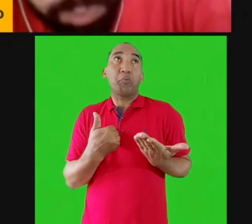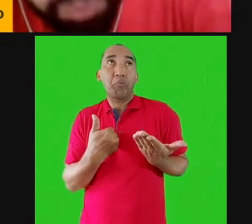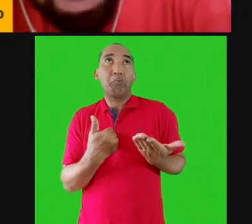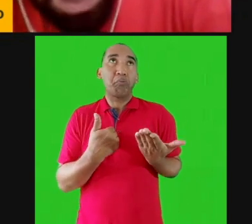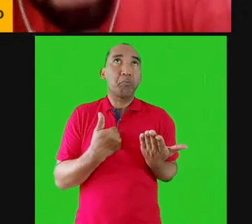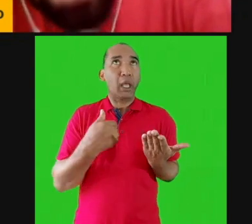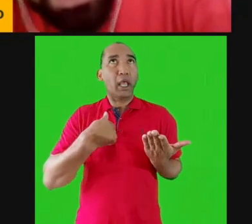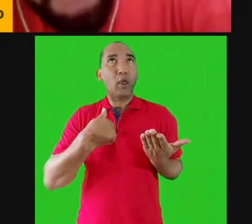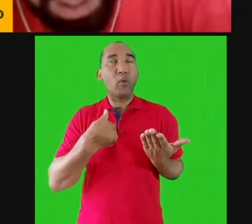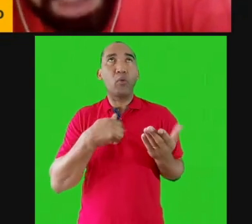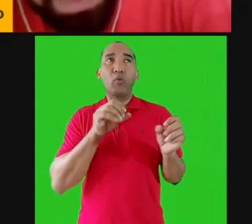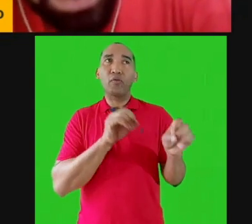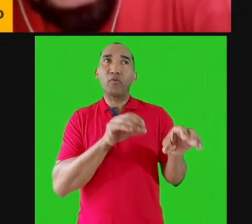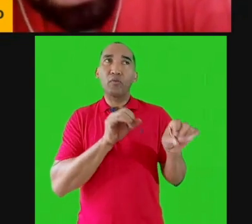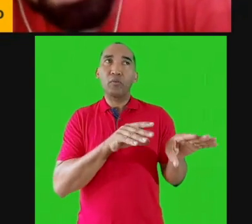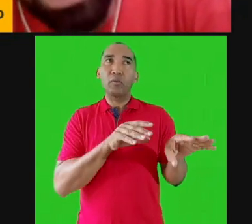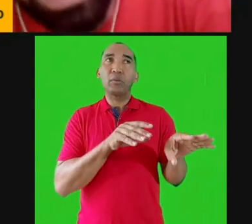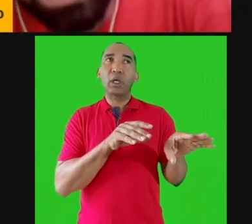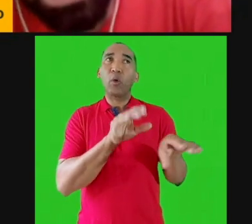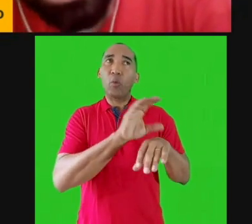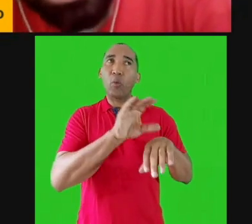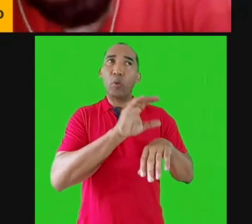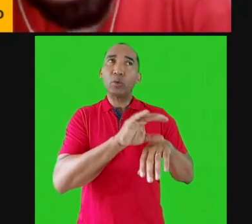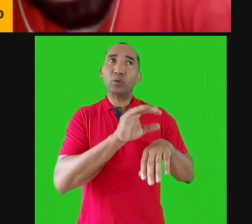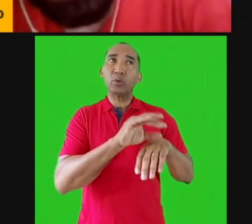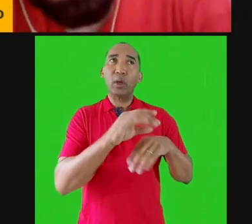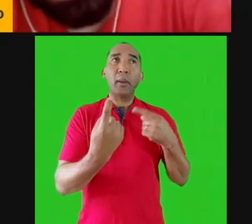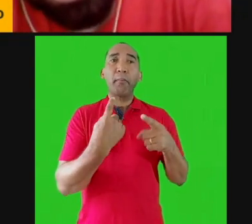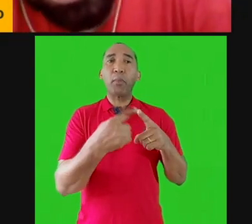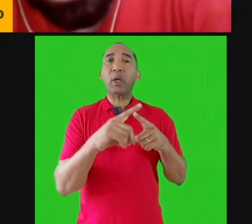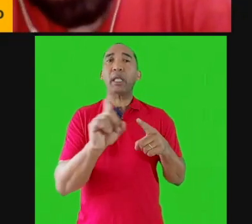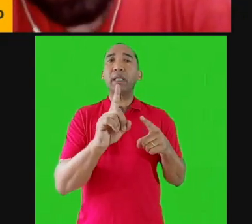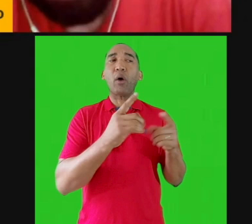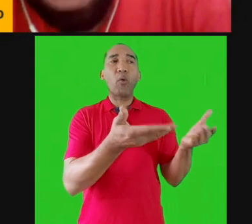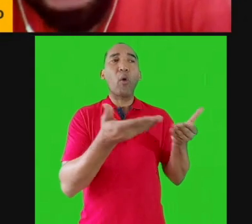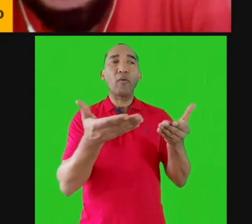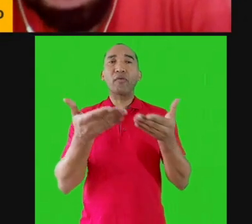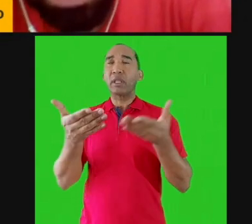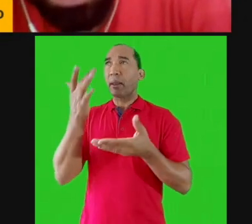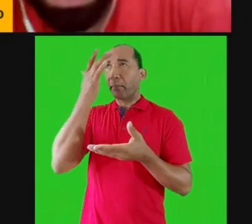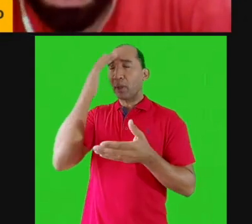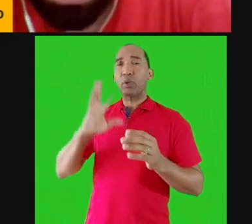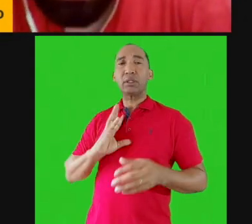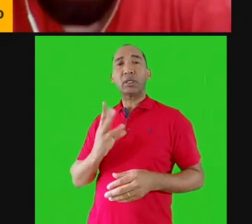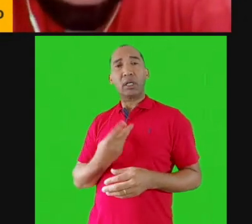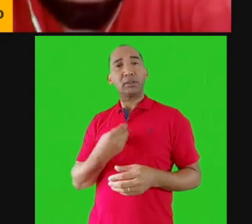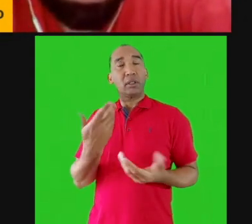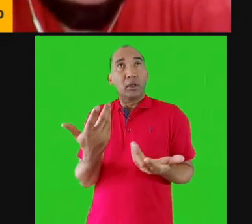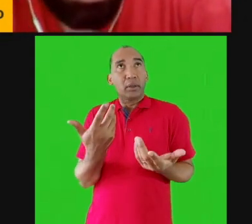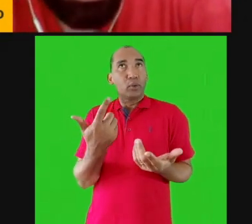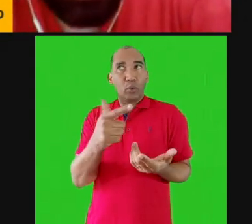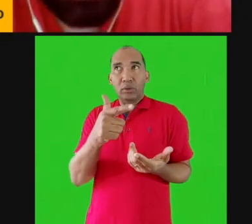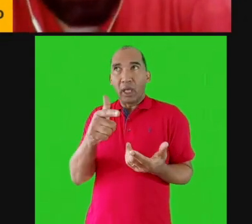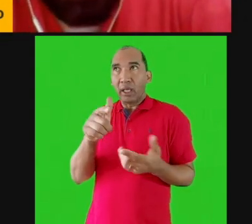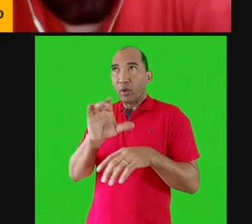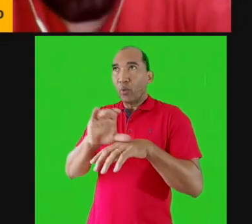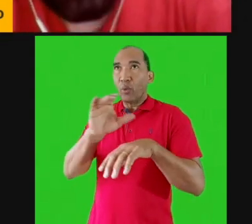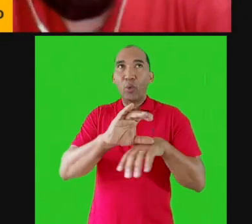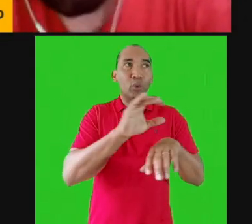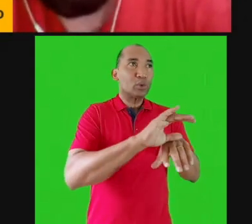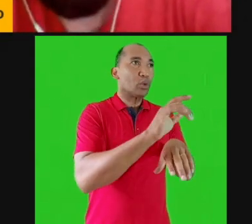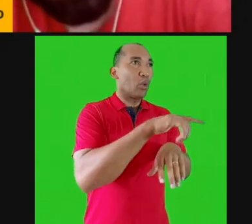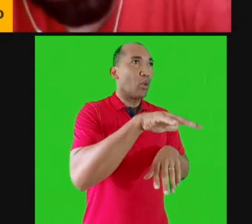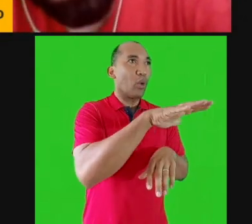um curso audiovisual e que possibilitasse o acesso para ter pessoas trans? Se eu queria trabalhar com essas pessoas e outros espaços não tinha, porque então